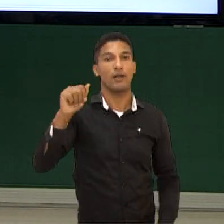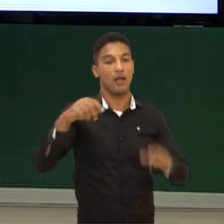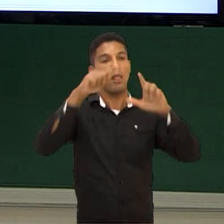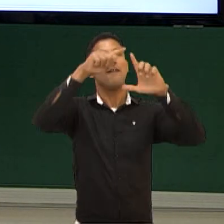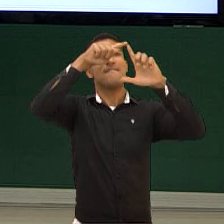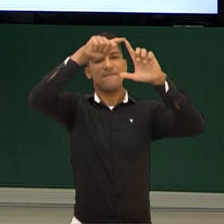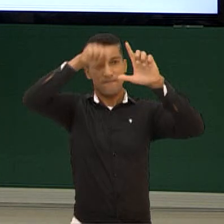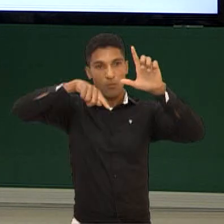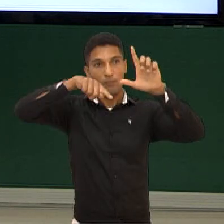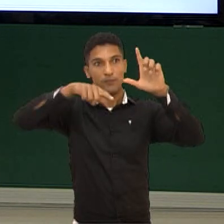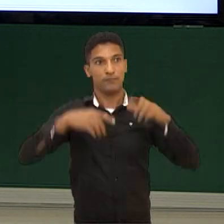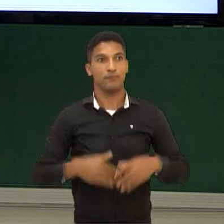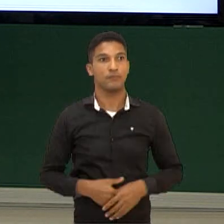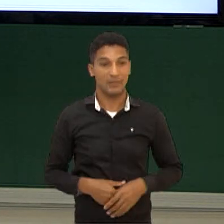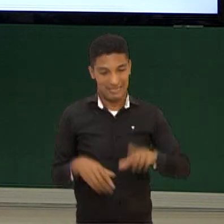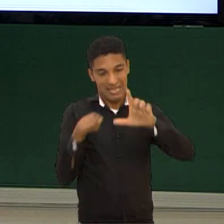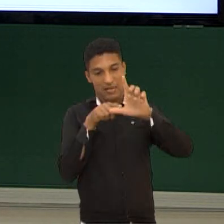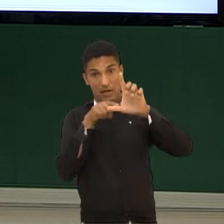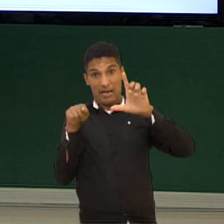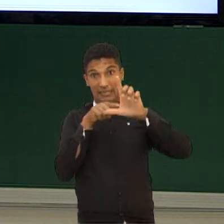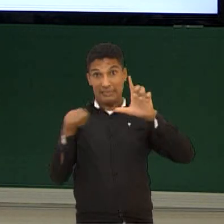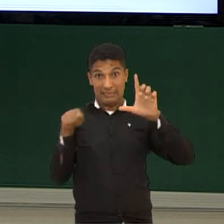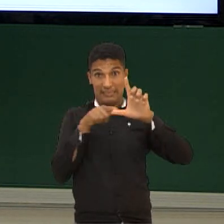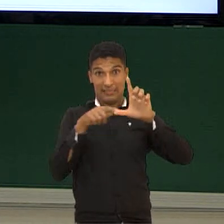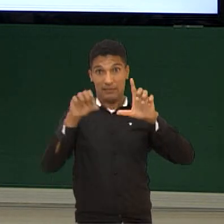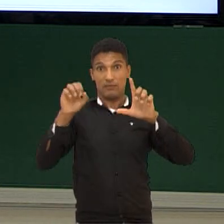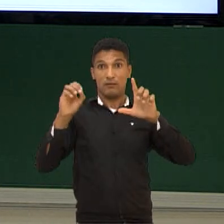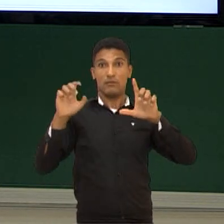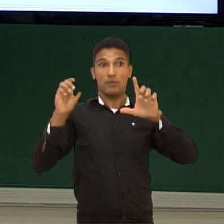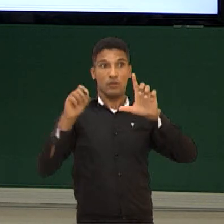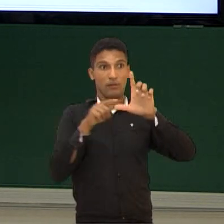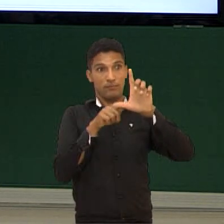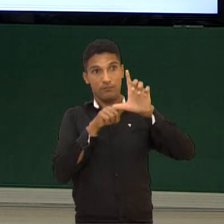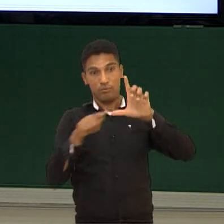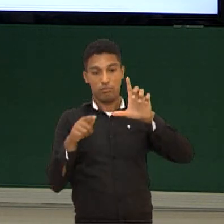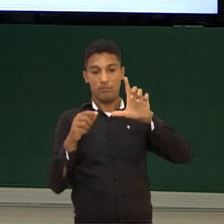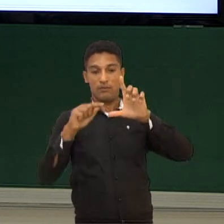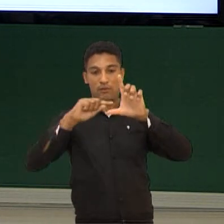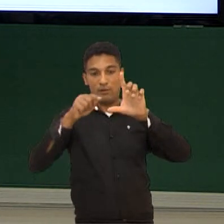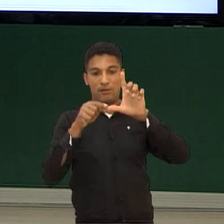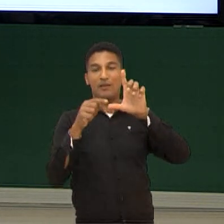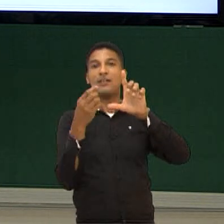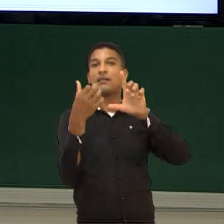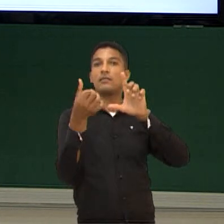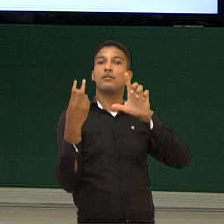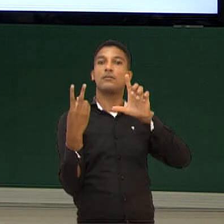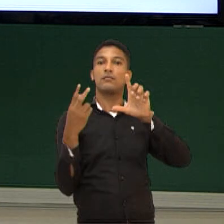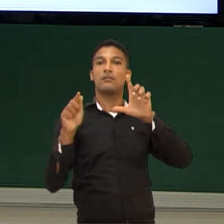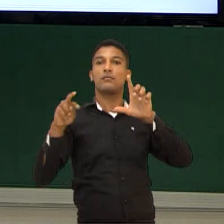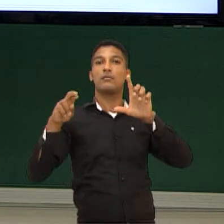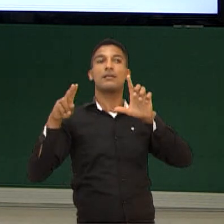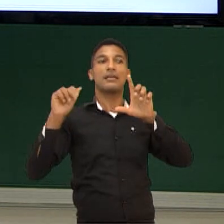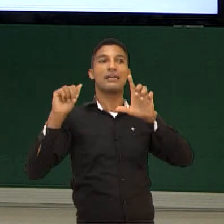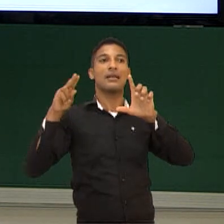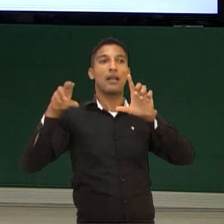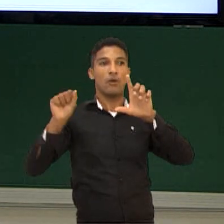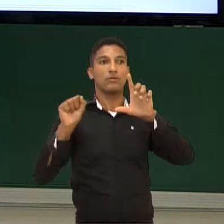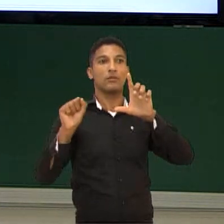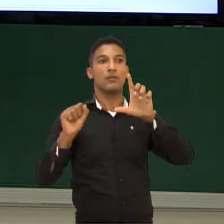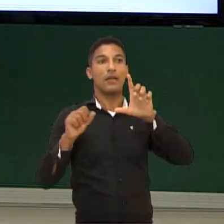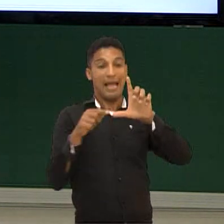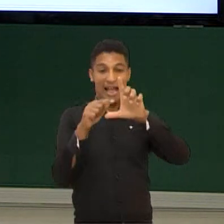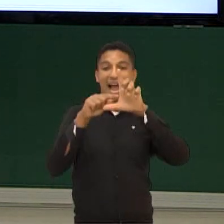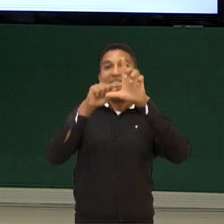de baixo aqui, do solo, formou 62 graus. Qual que é essa medida aqui?